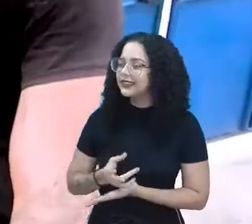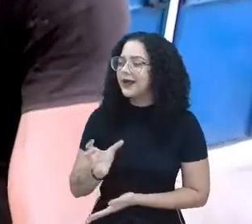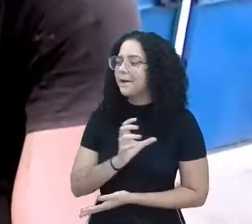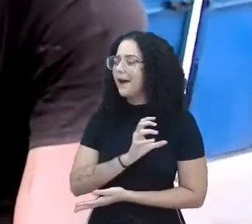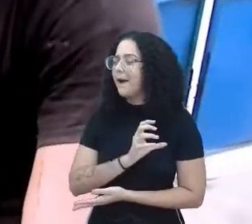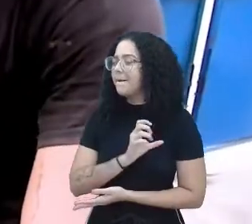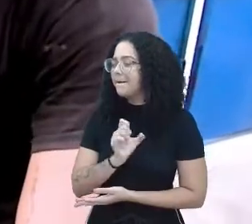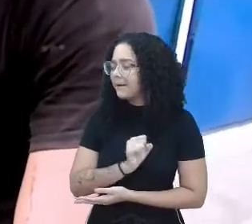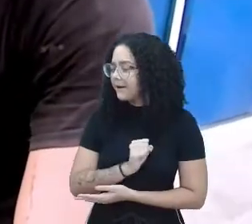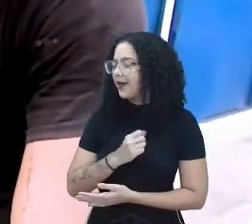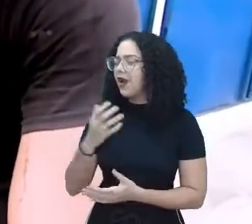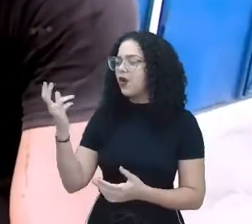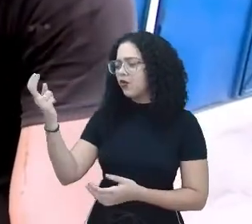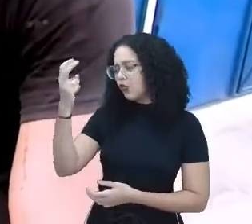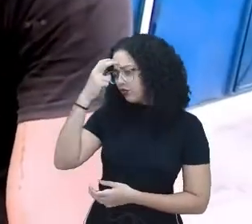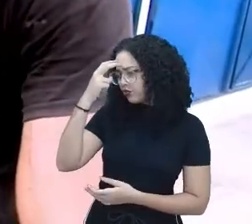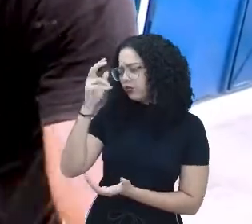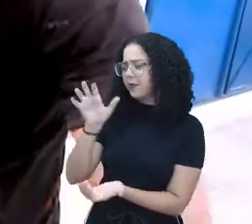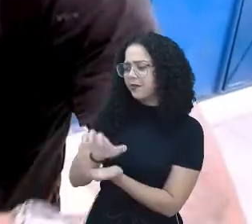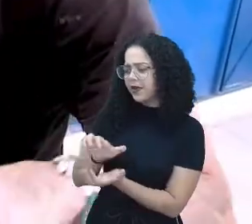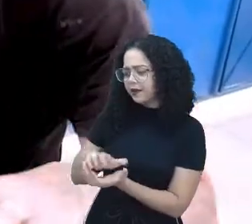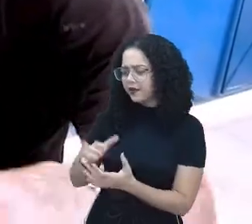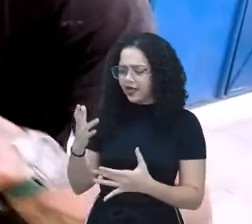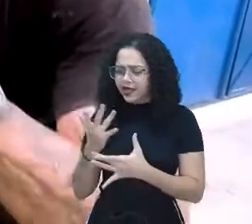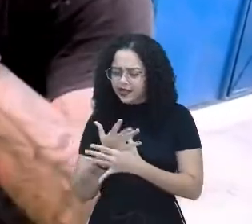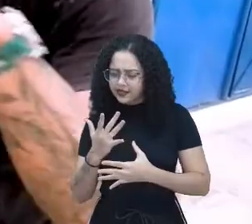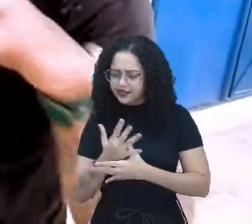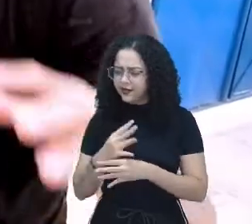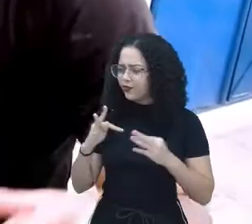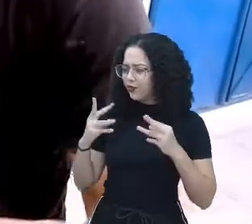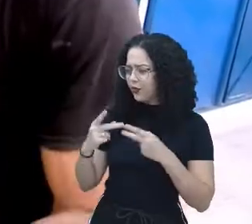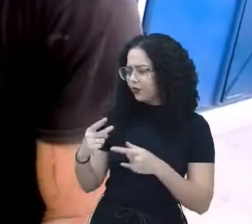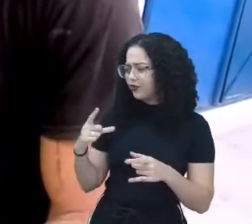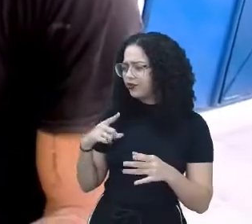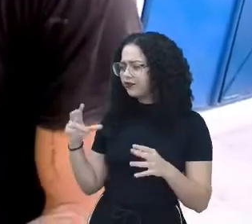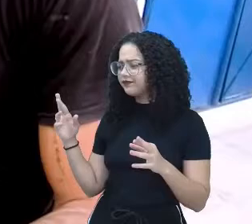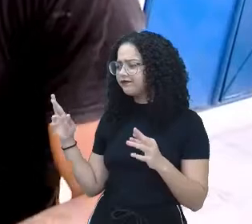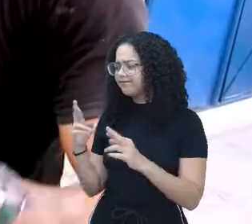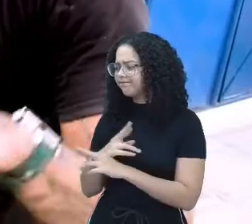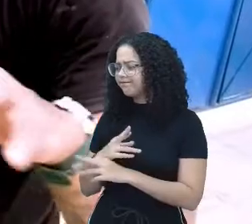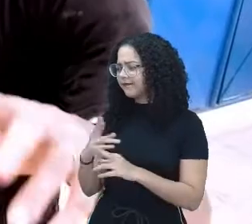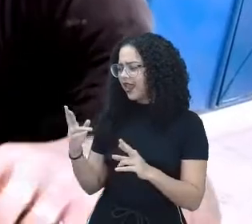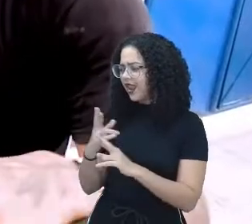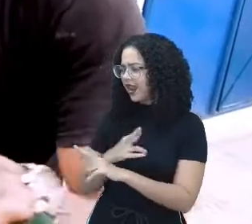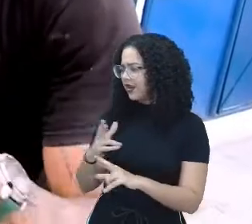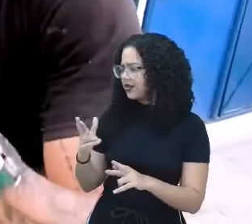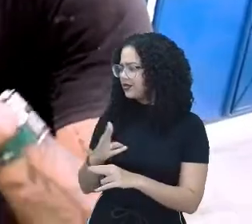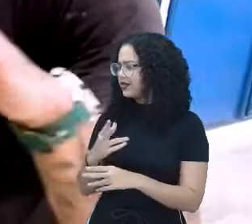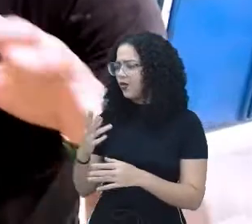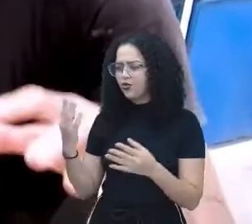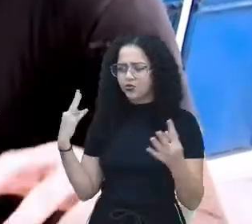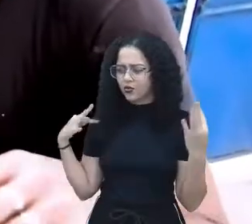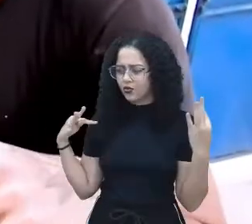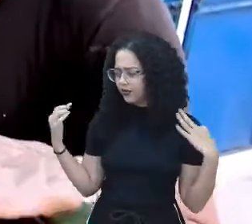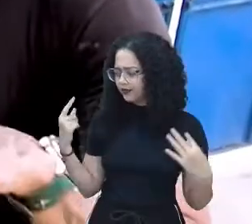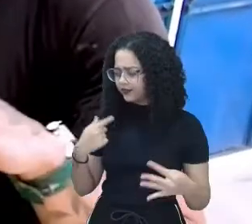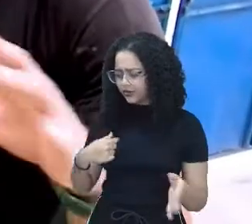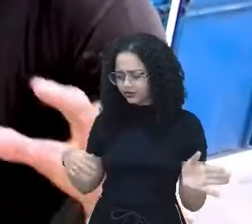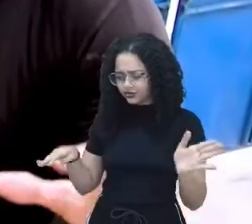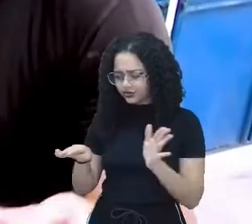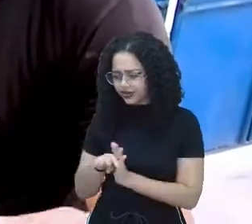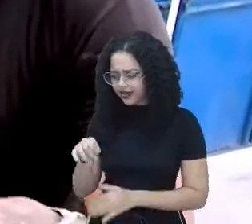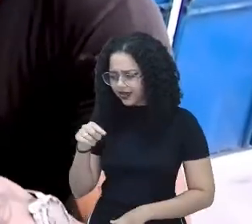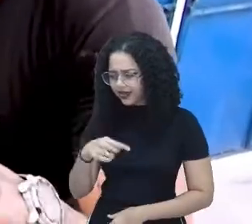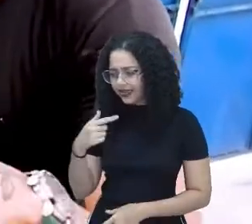a cultura pernambucana e em Recife, tudo que é relativo ao turismo. E logo que eu cheguei por aqui,